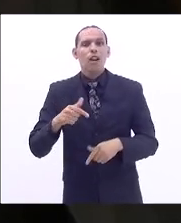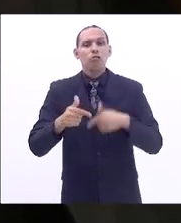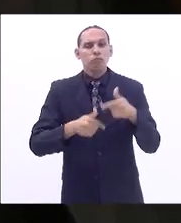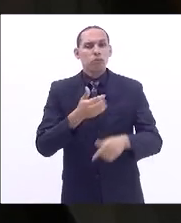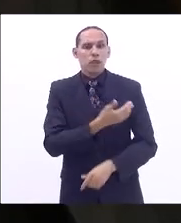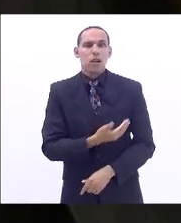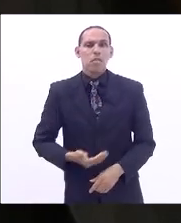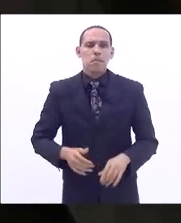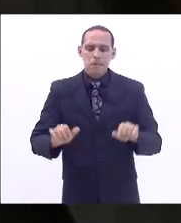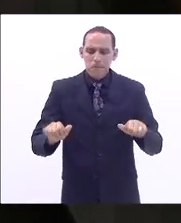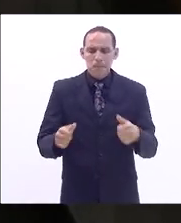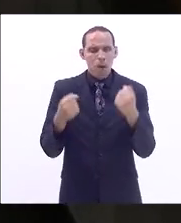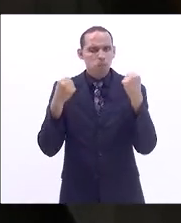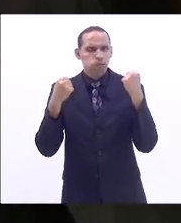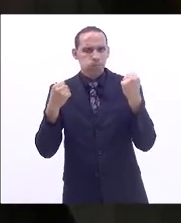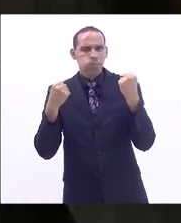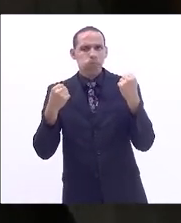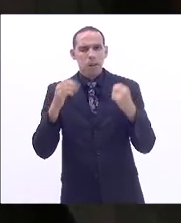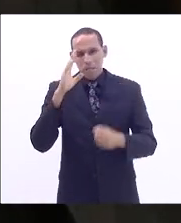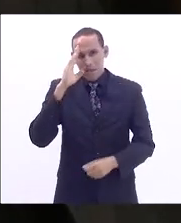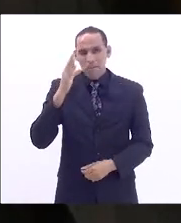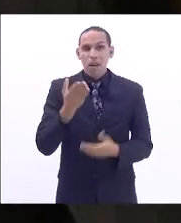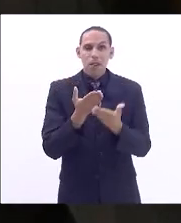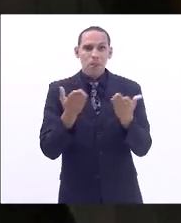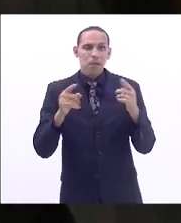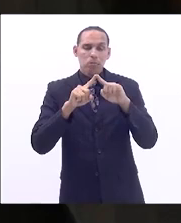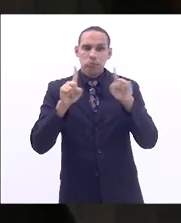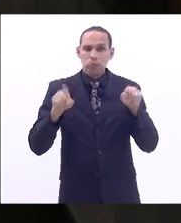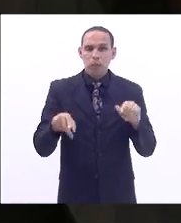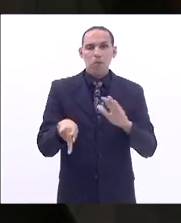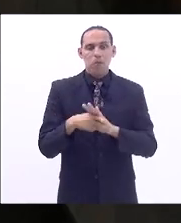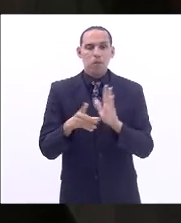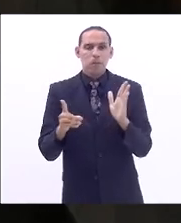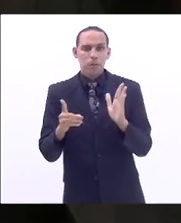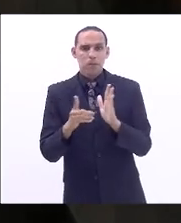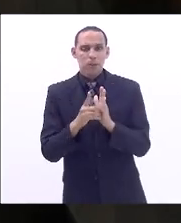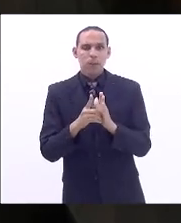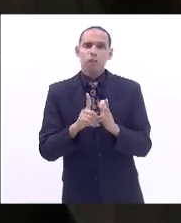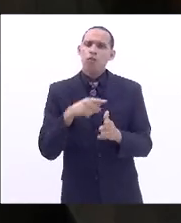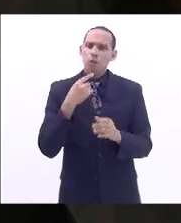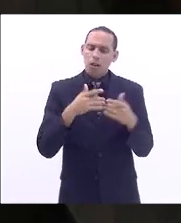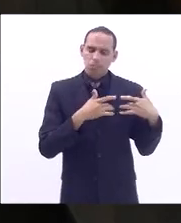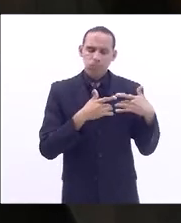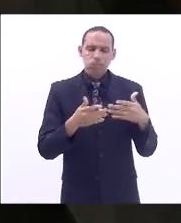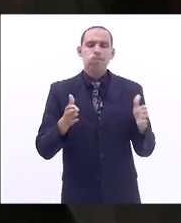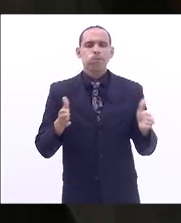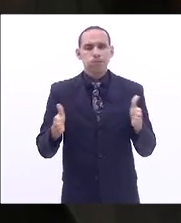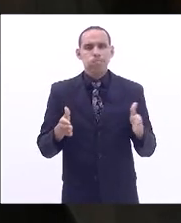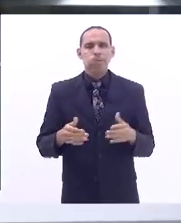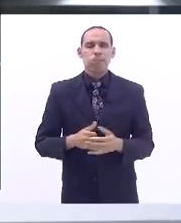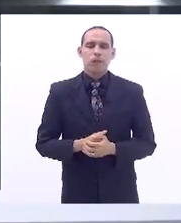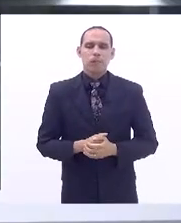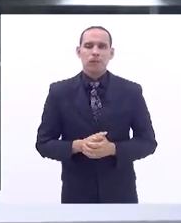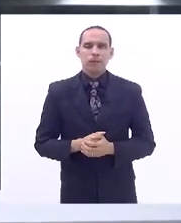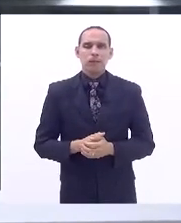e todos os setores neste caso especificamente trabalhadores e trabalhadoras do Detran conta e com o nosso mandato